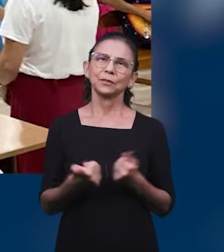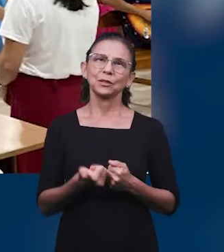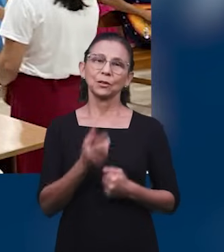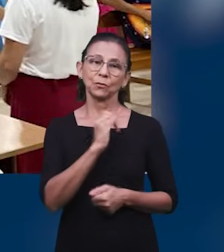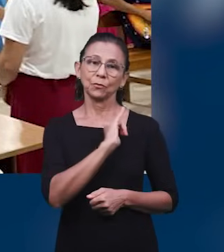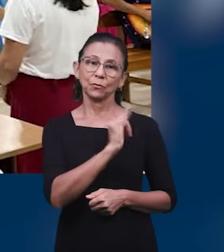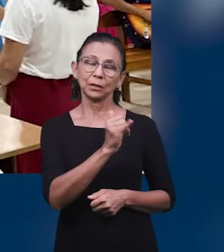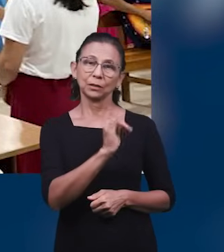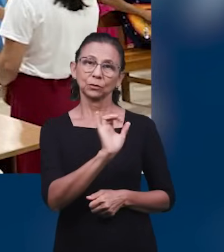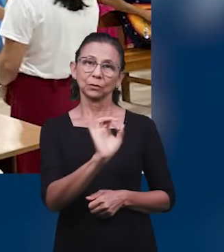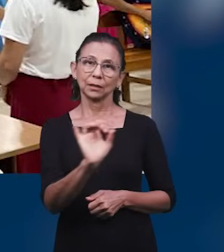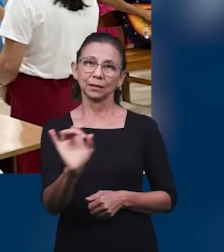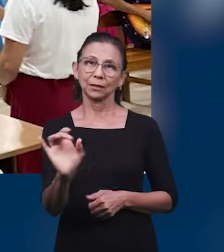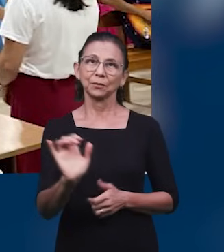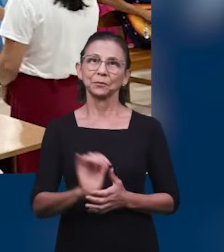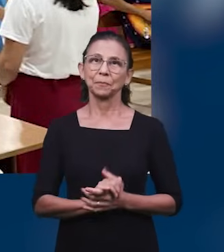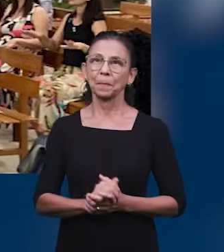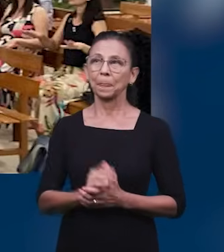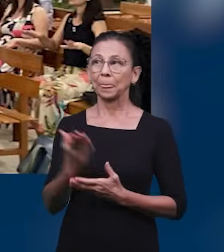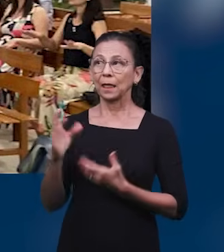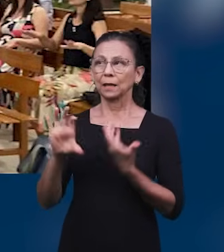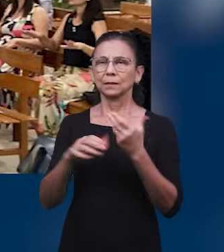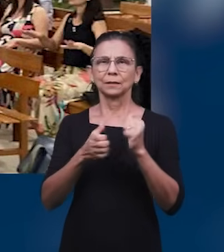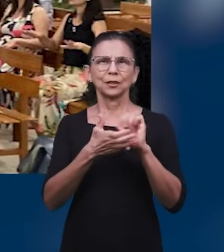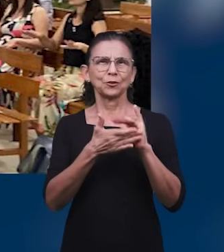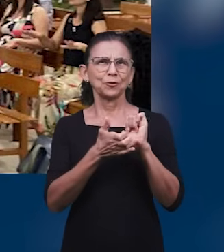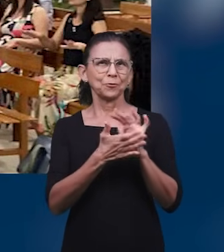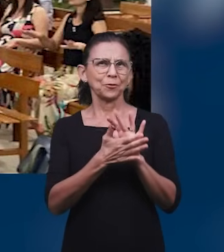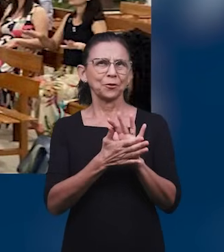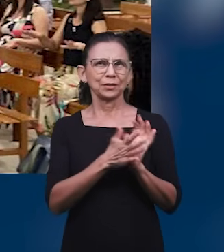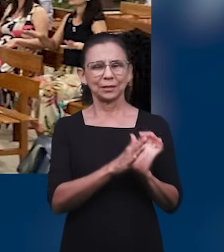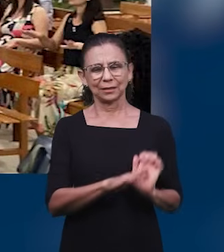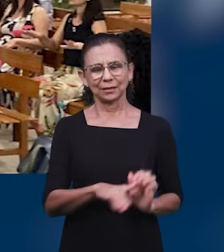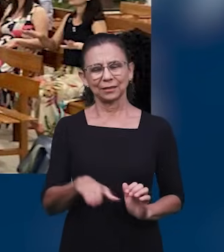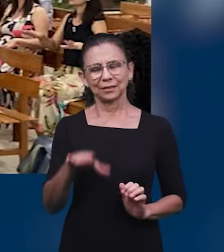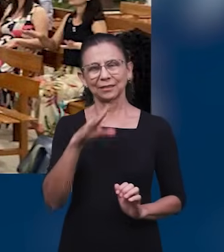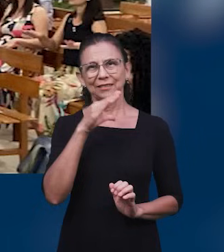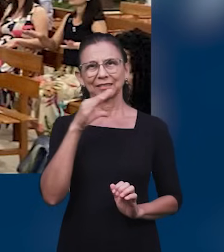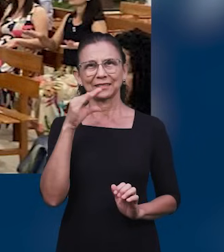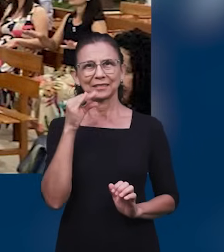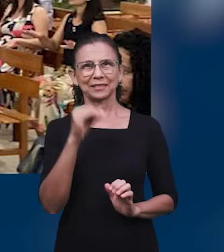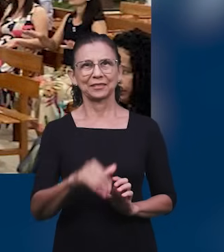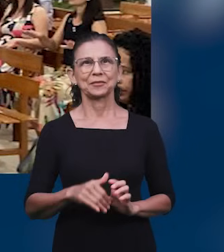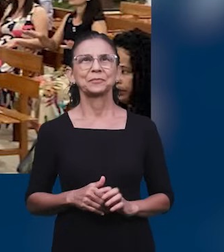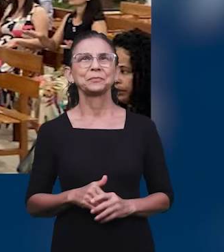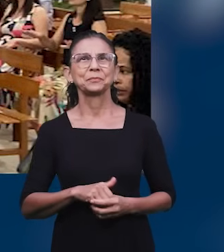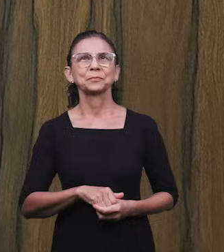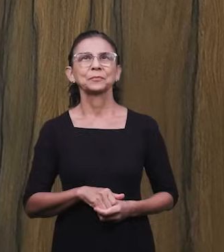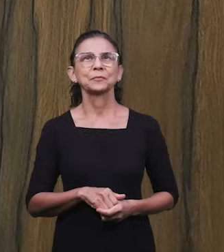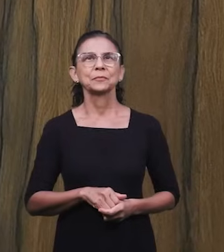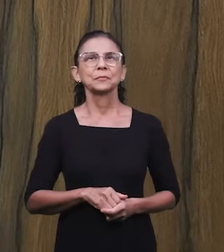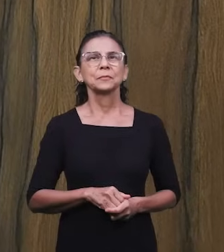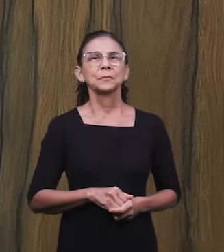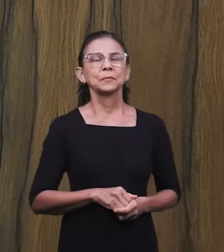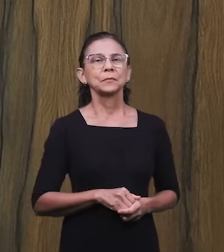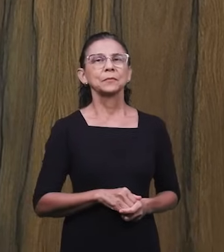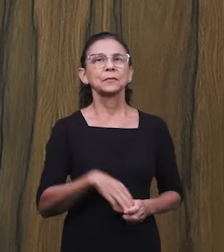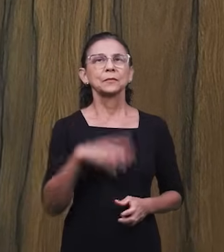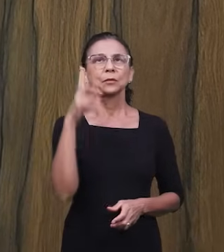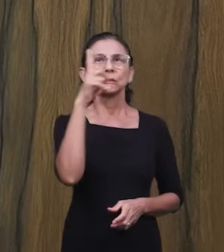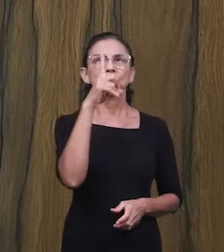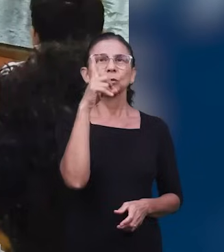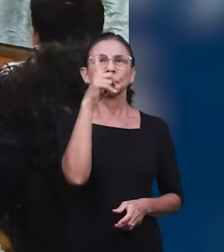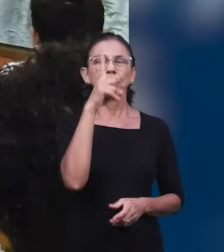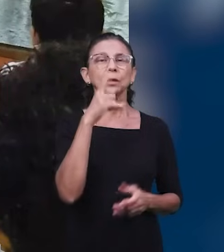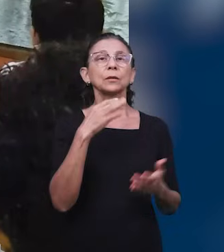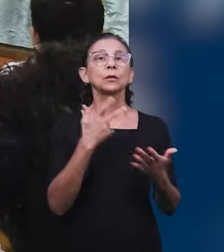ali presente. As classes entoaram os louvores com muita alegria e aprenderam sobre o arrebatamento da igreja fiel. No domingo, foi